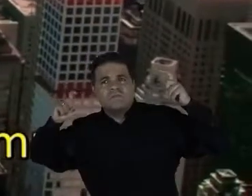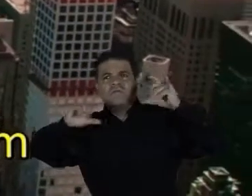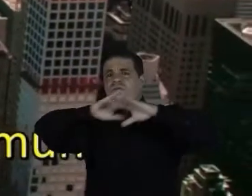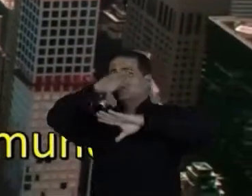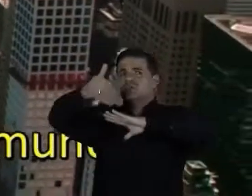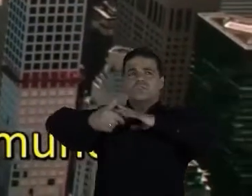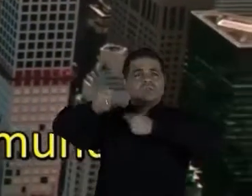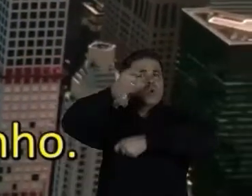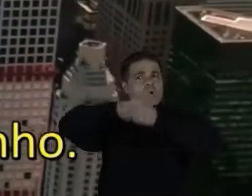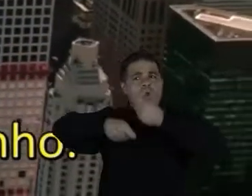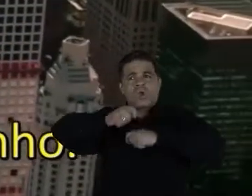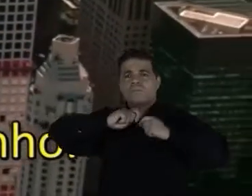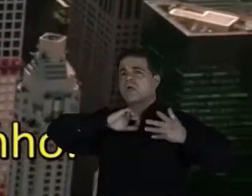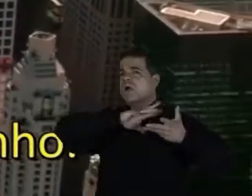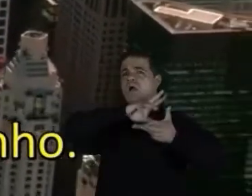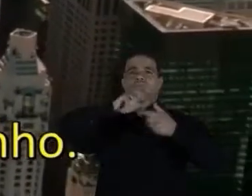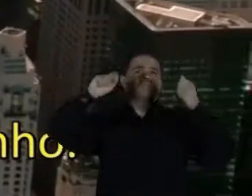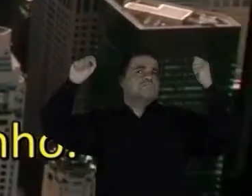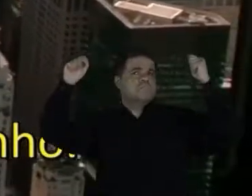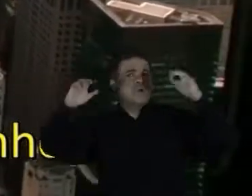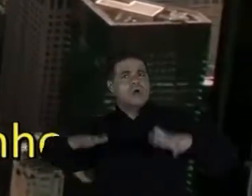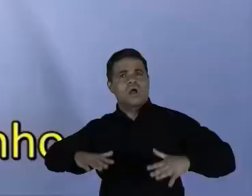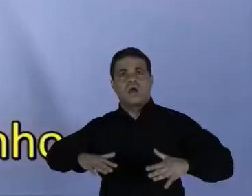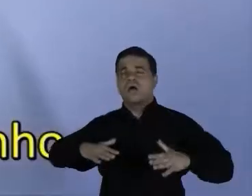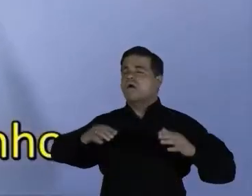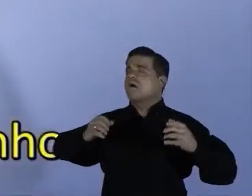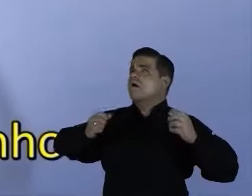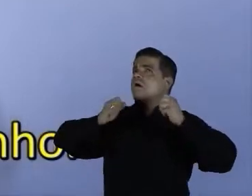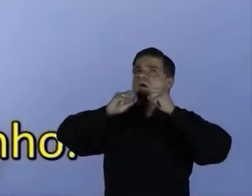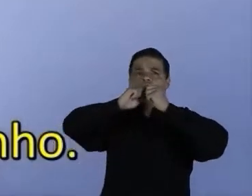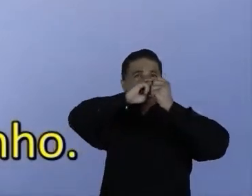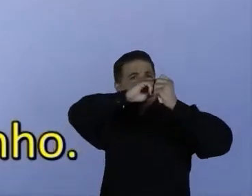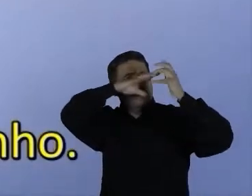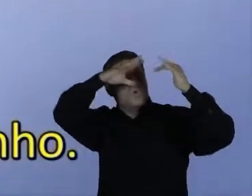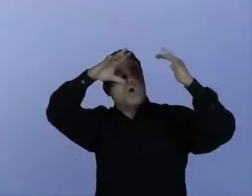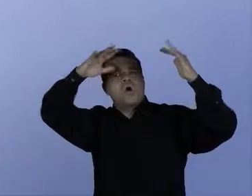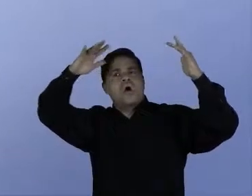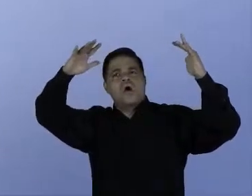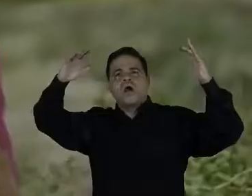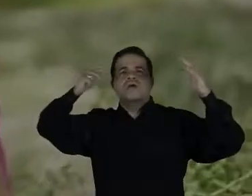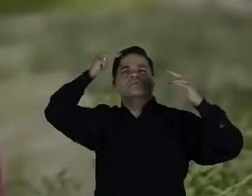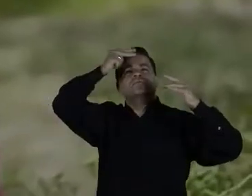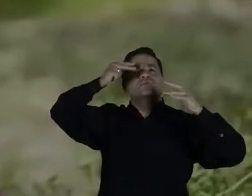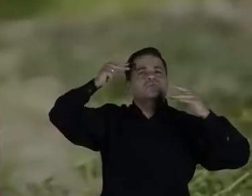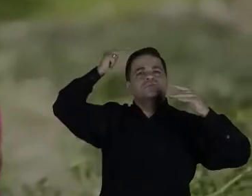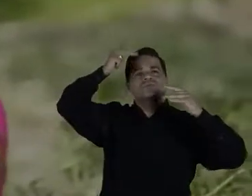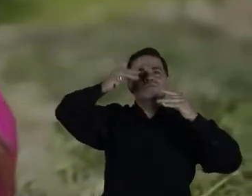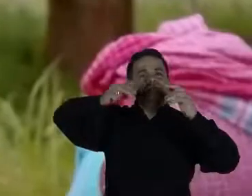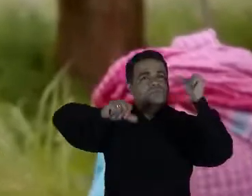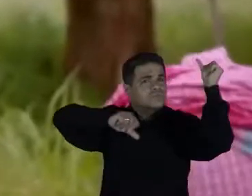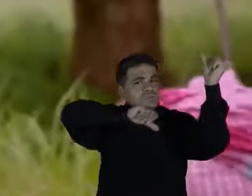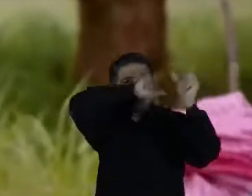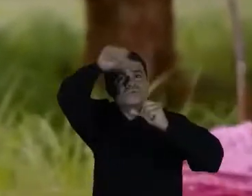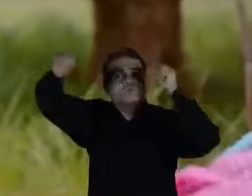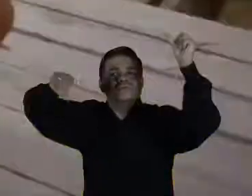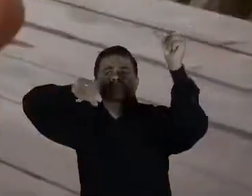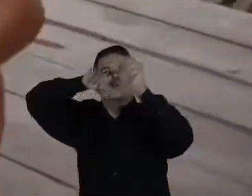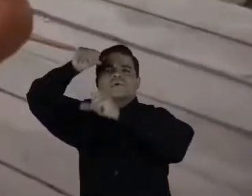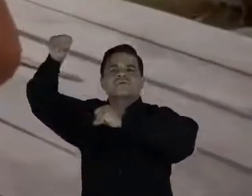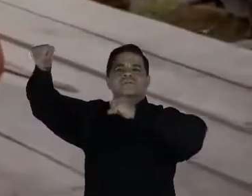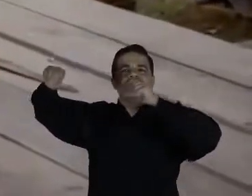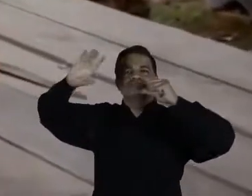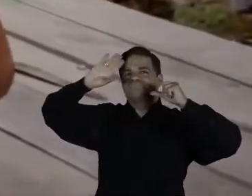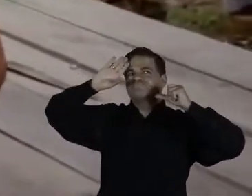a economia mundial. Mas a partir das chamas, emergiu um sonho. Um sonho transformador de